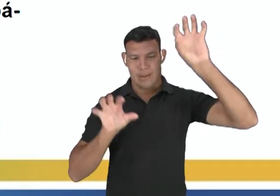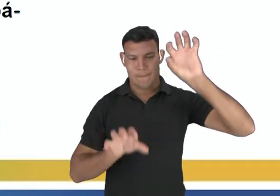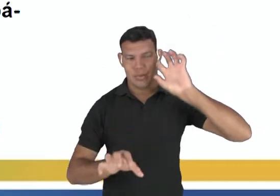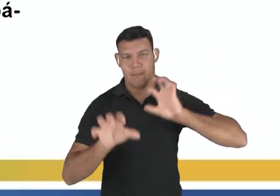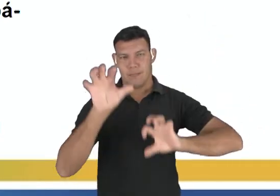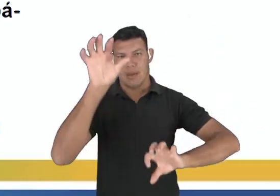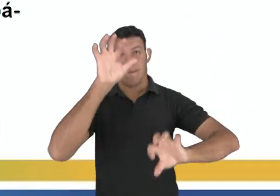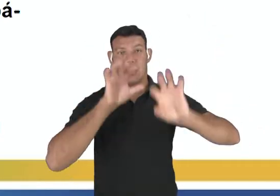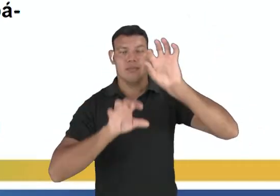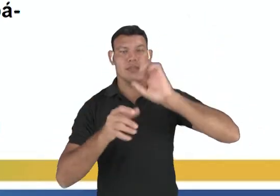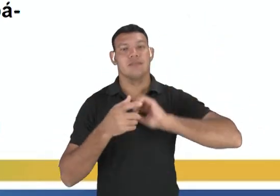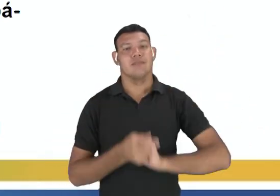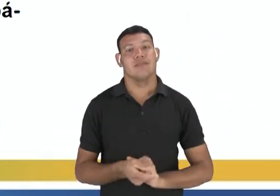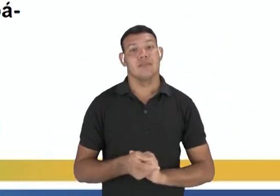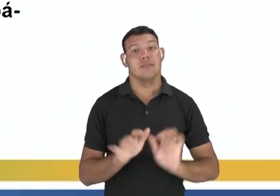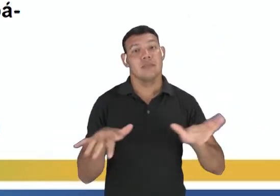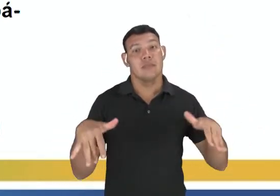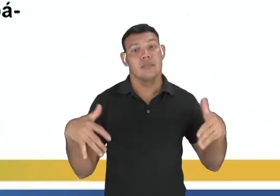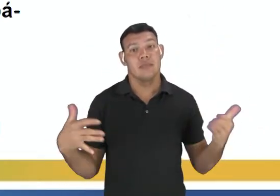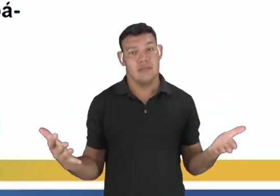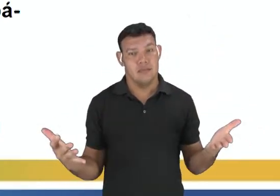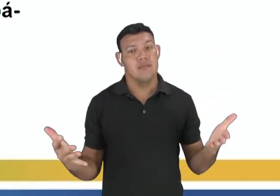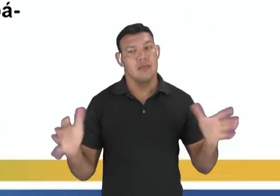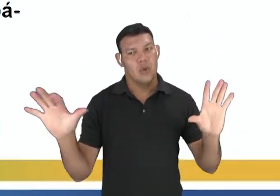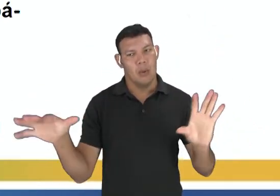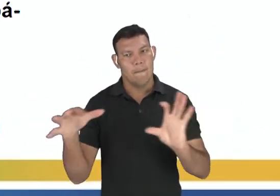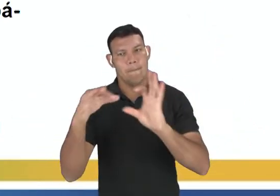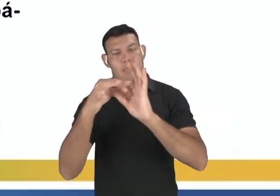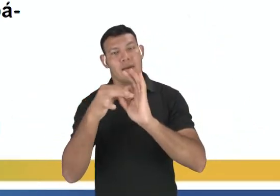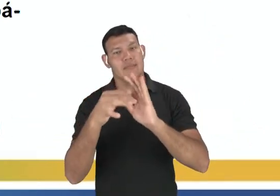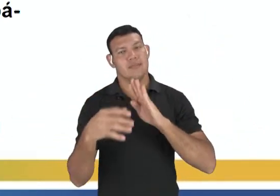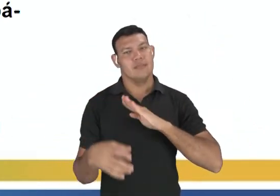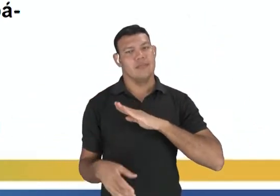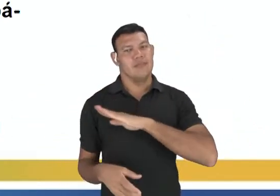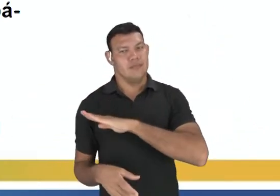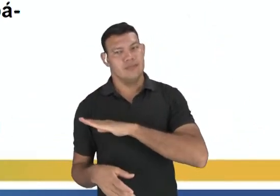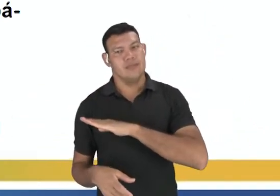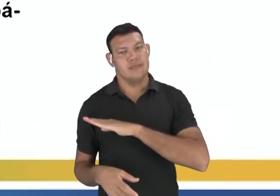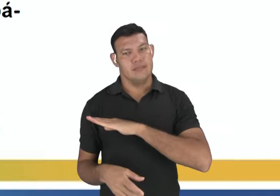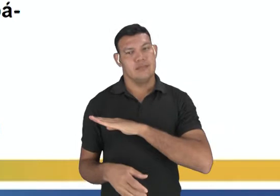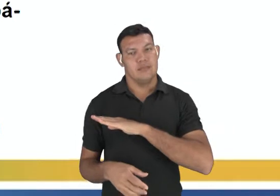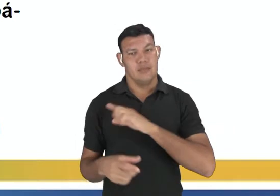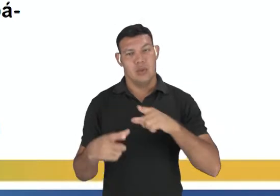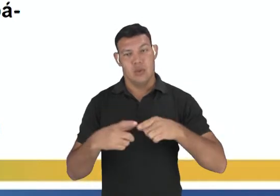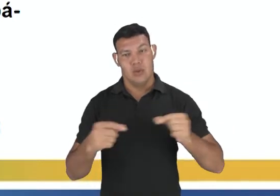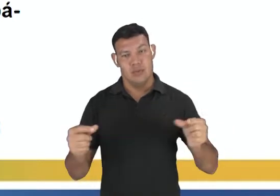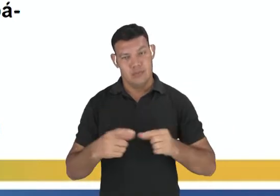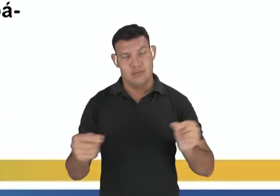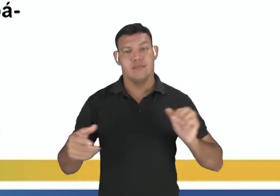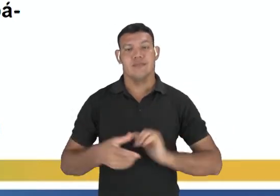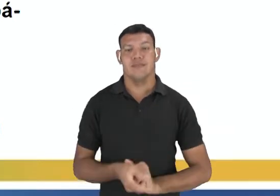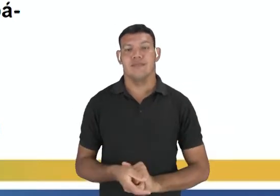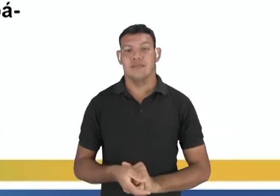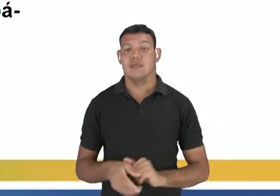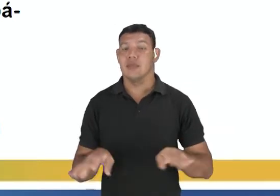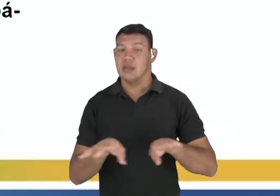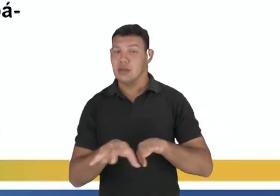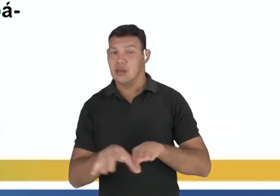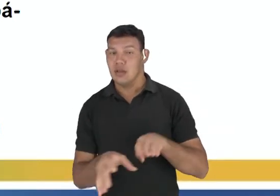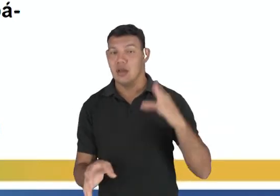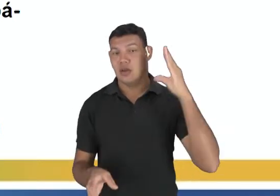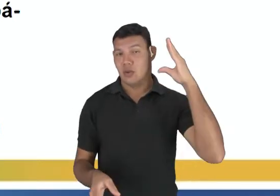regiões brasileiras, através da ligação Belém-Brasília e de Cuiabá-Porto